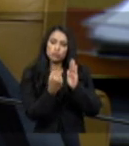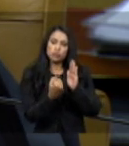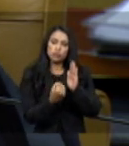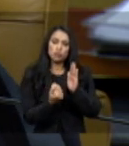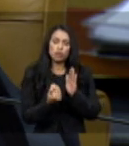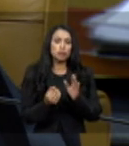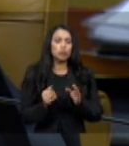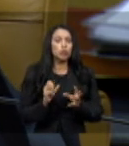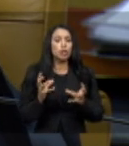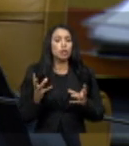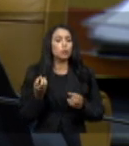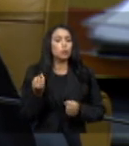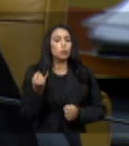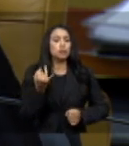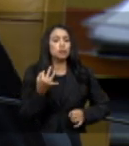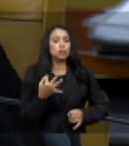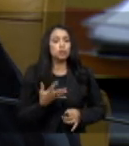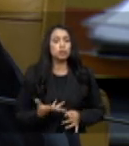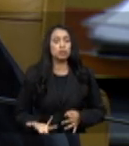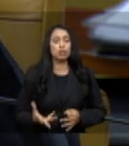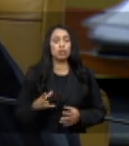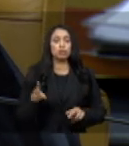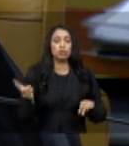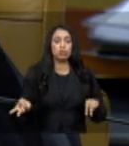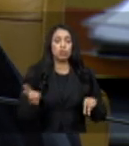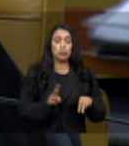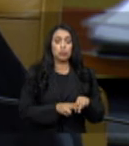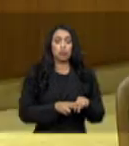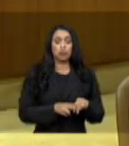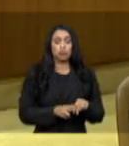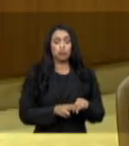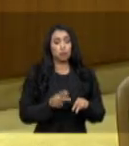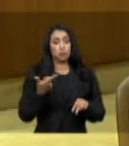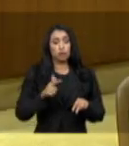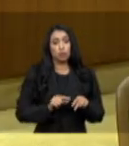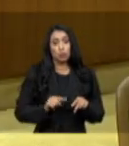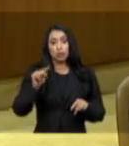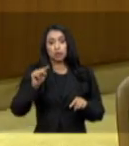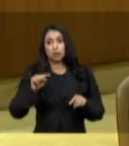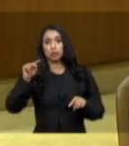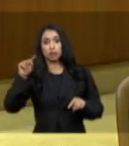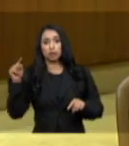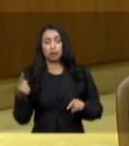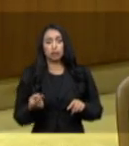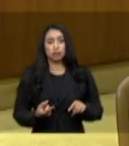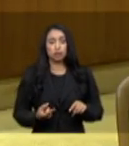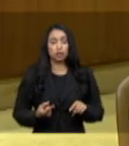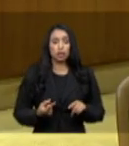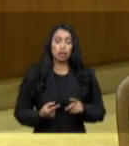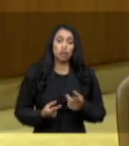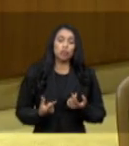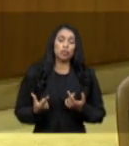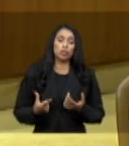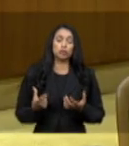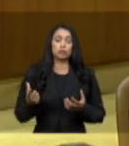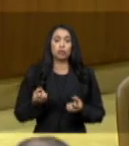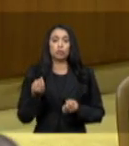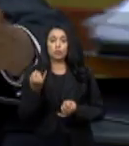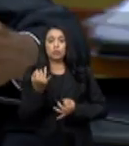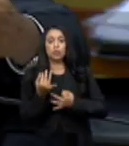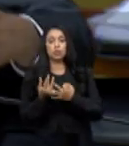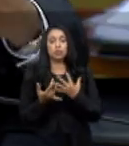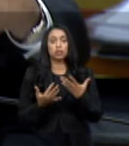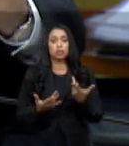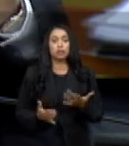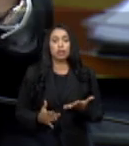número de presos o que até então não tínhamos uma estatística o número de presos e para saber quem